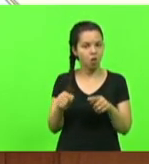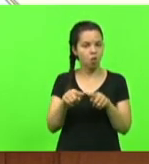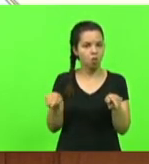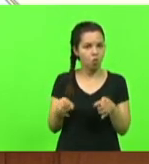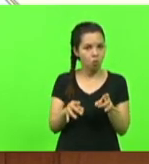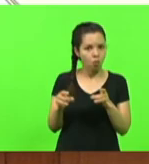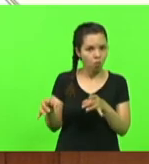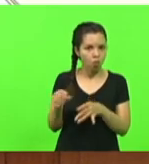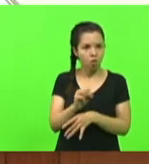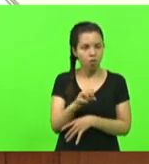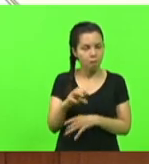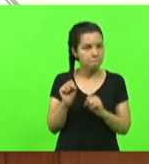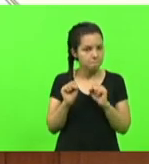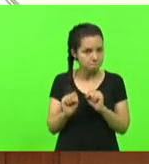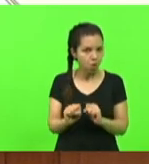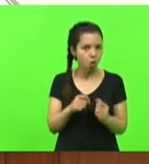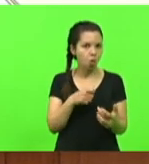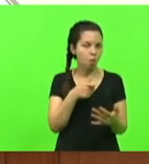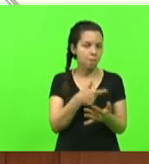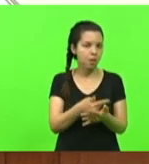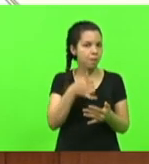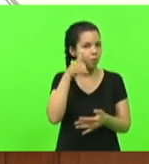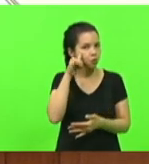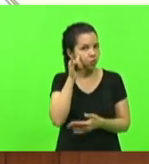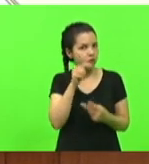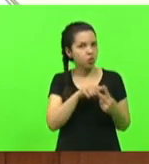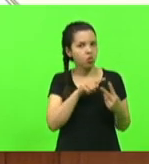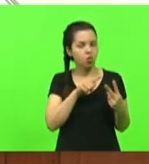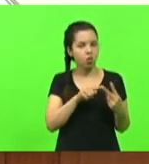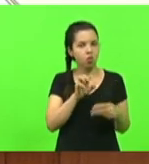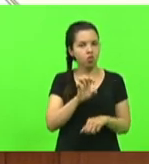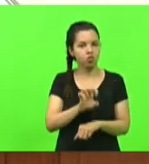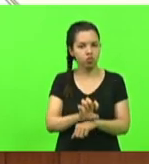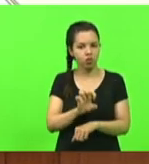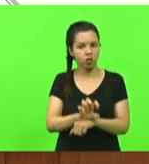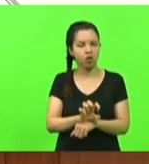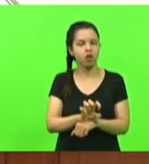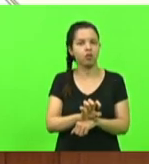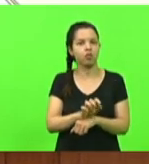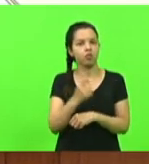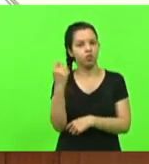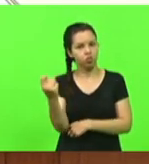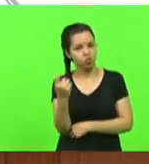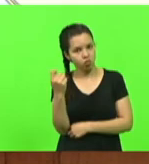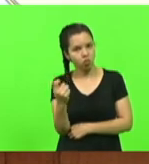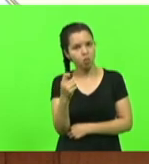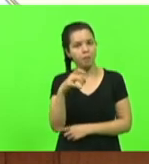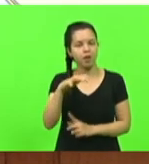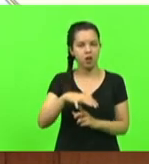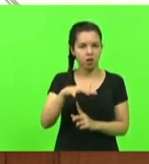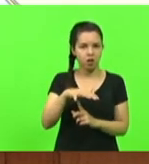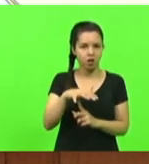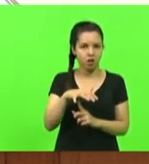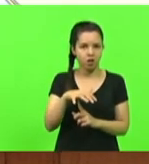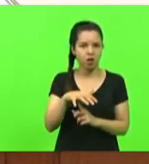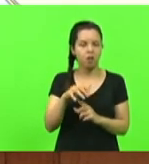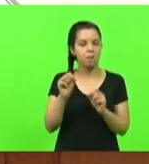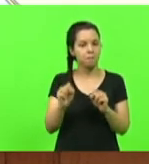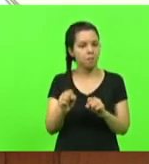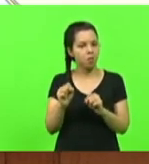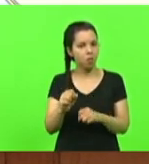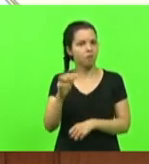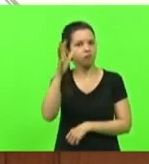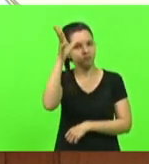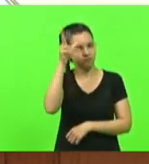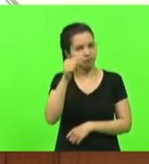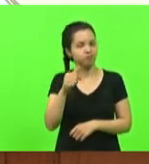comprar bovinos nesses dois estados, Rio Grande do Sul e Paraná, para poder abater no nosso estado,